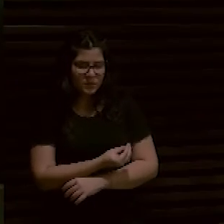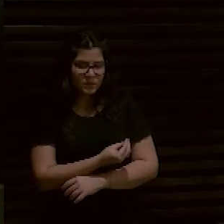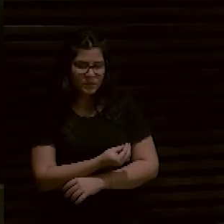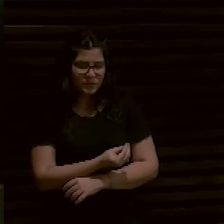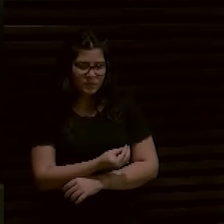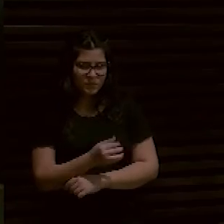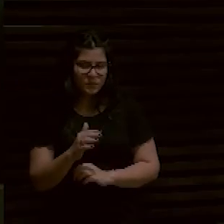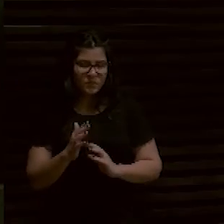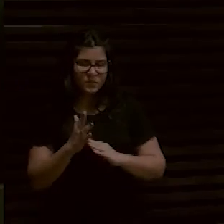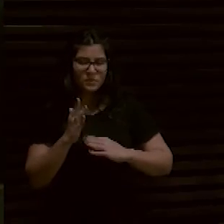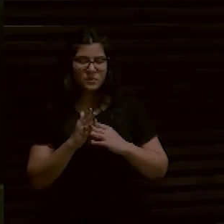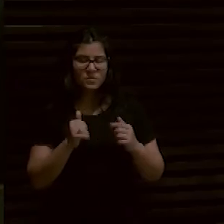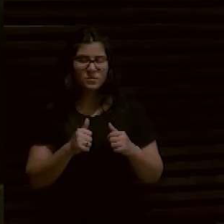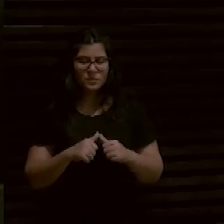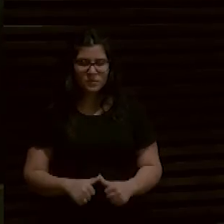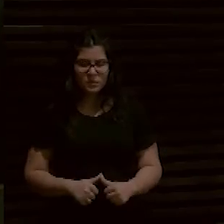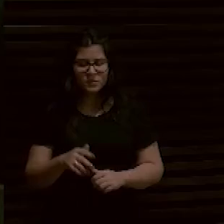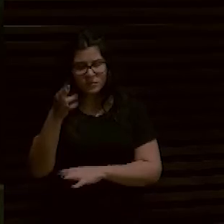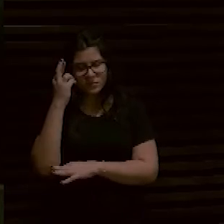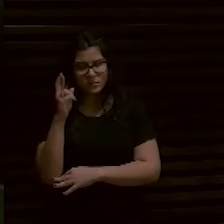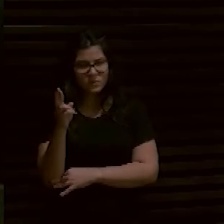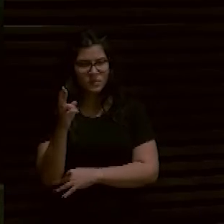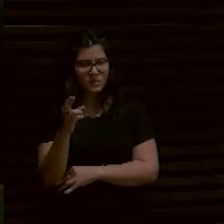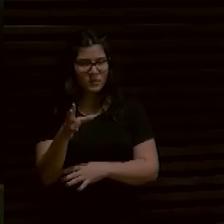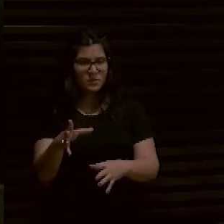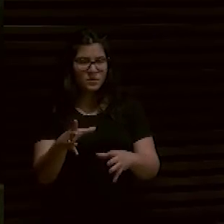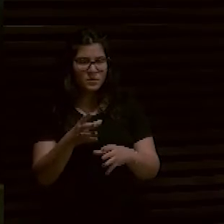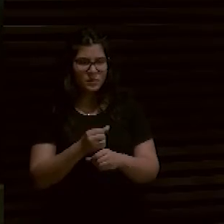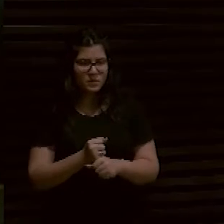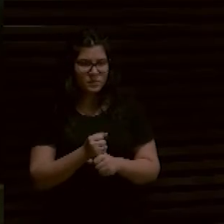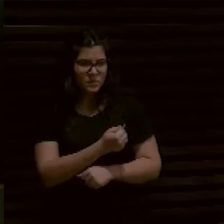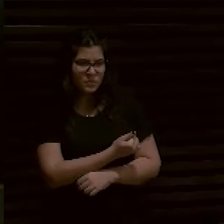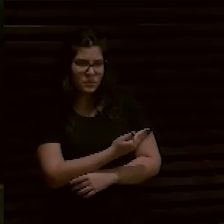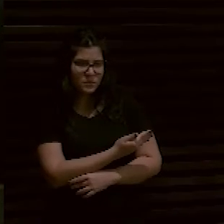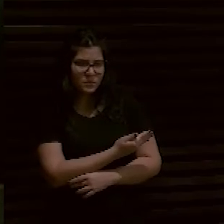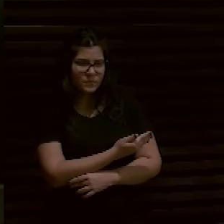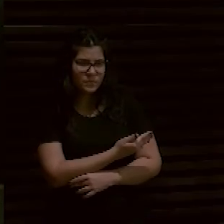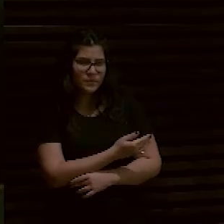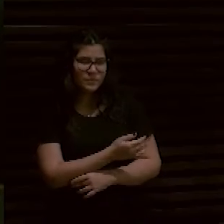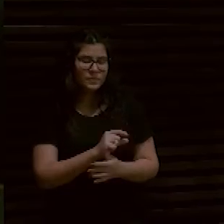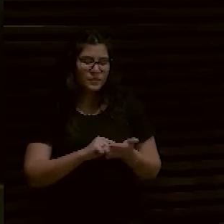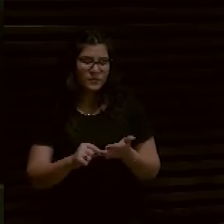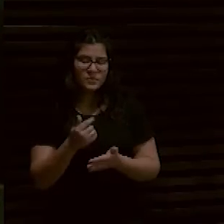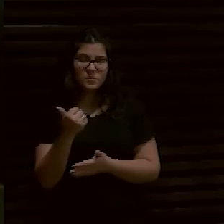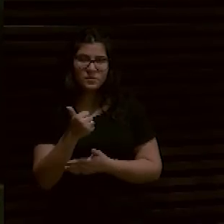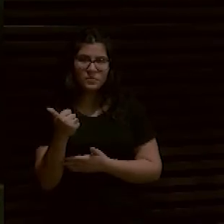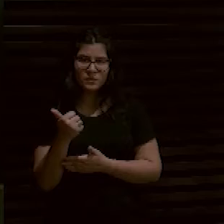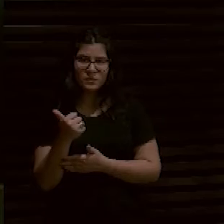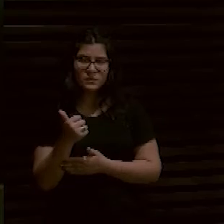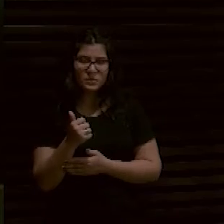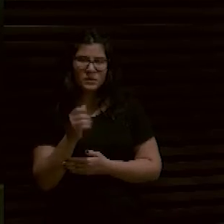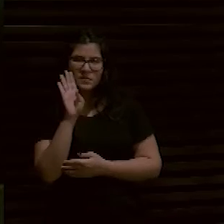E tudo isso o Senhor atrela ao coração. Vamos ver o verso 9. Enganoso é o